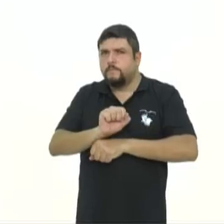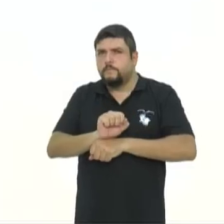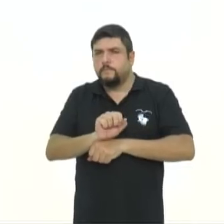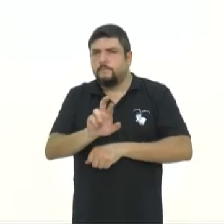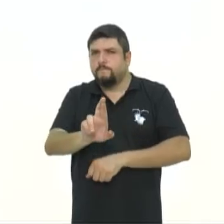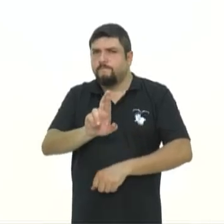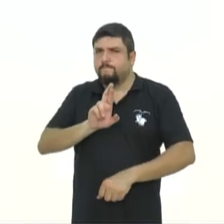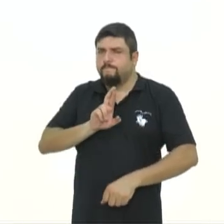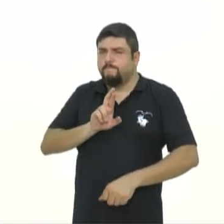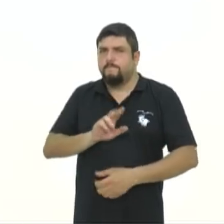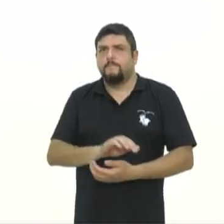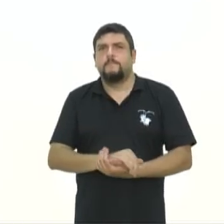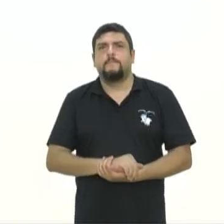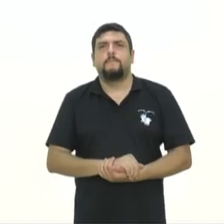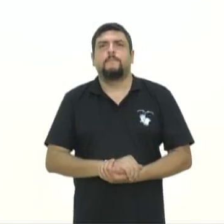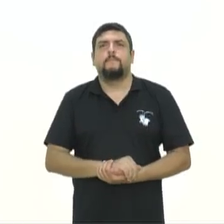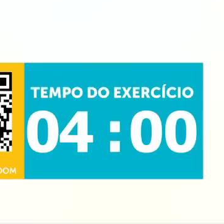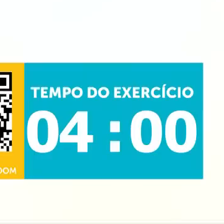e responderem.